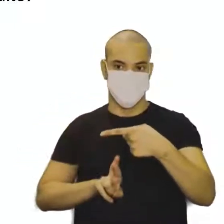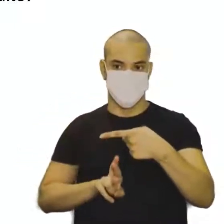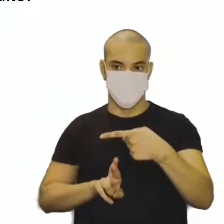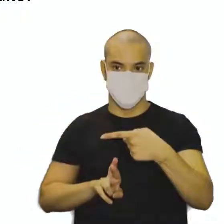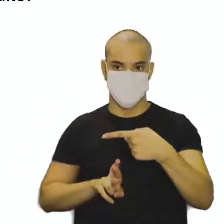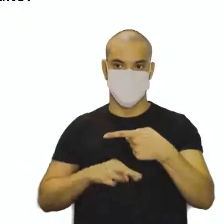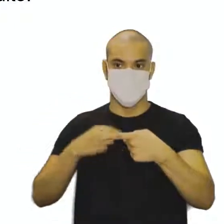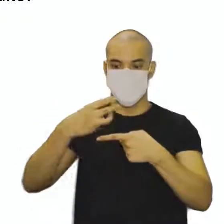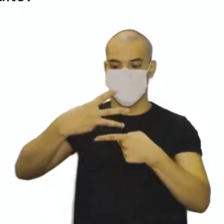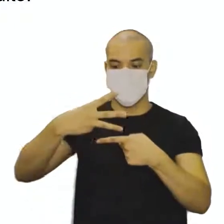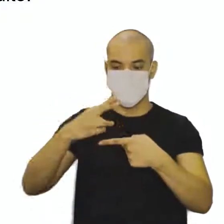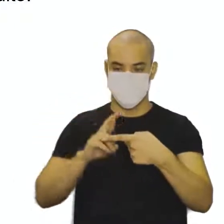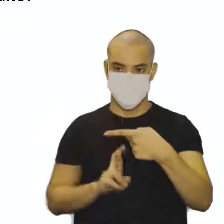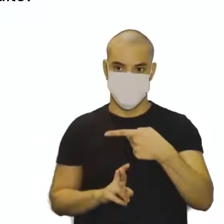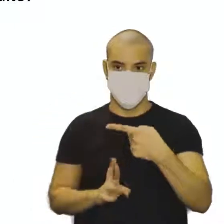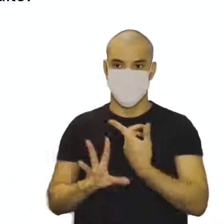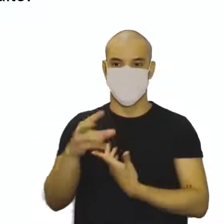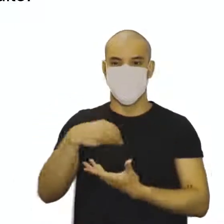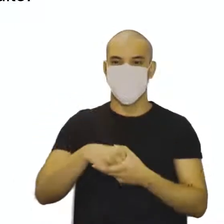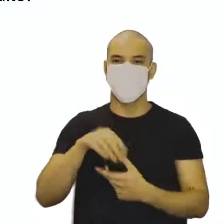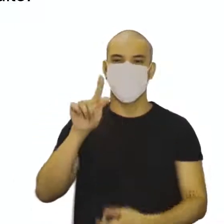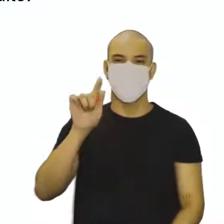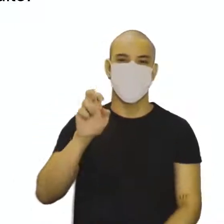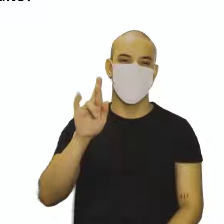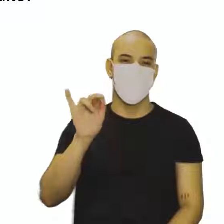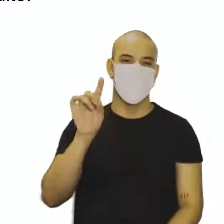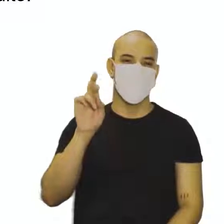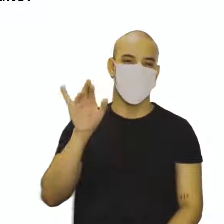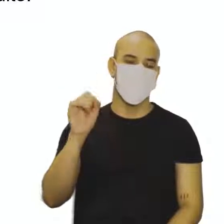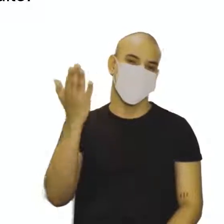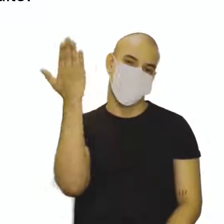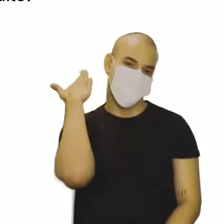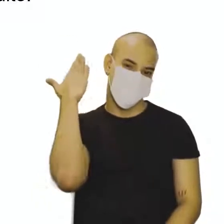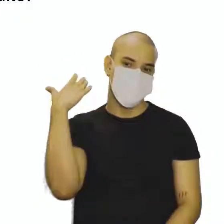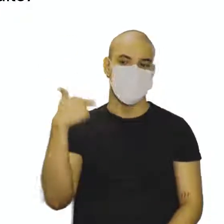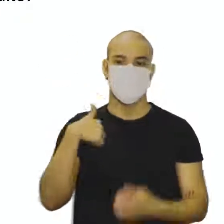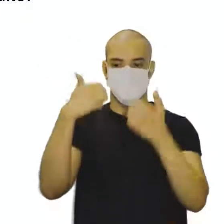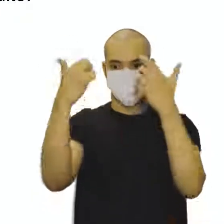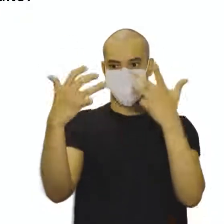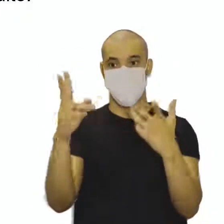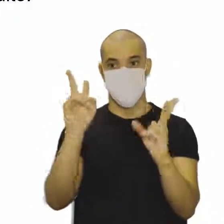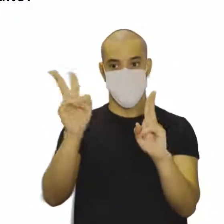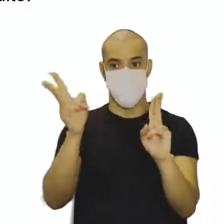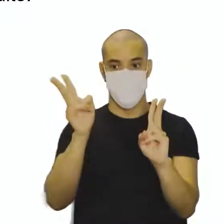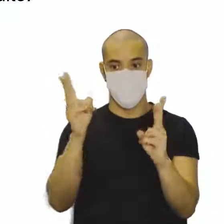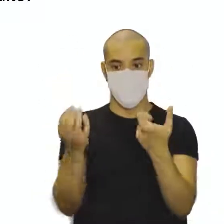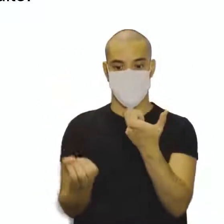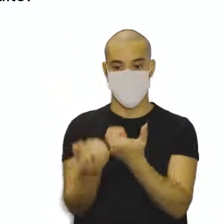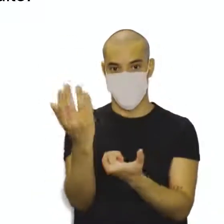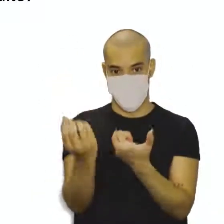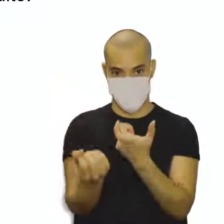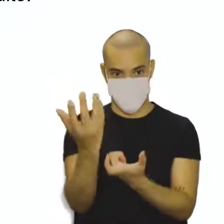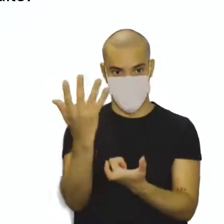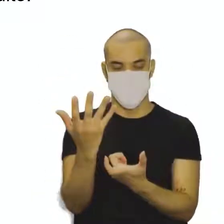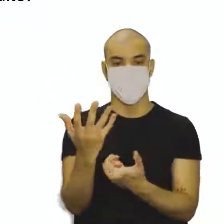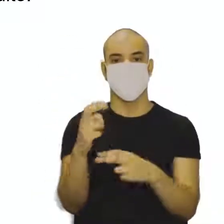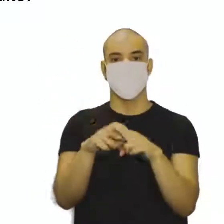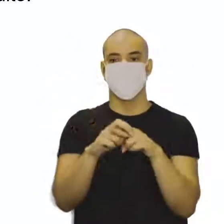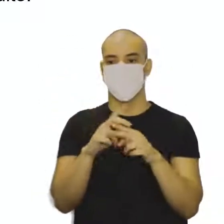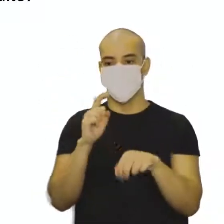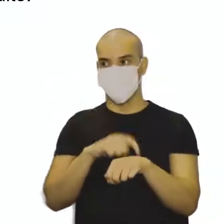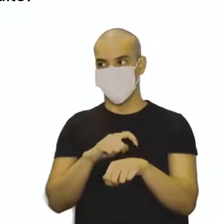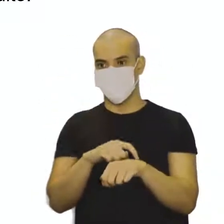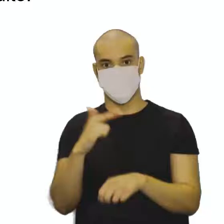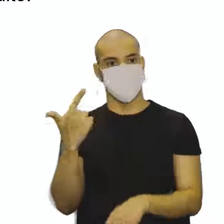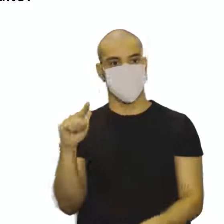aqui lá em geradores, né? Para a gente calcular aí a corrente elétrica. Então, nesse caso, no primeiro instante,